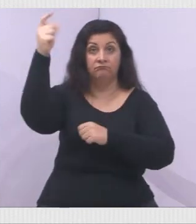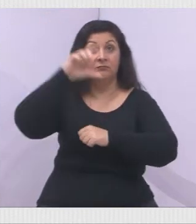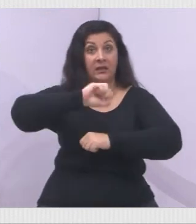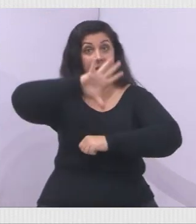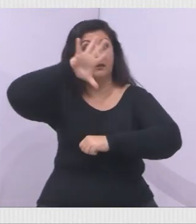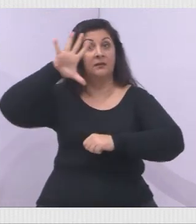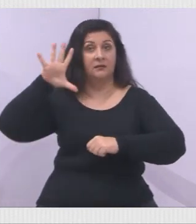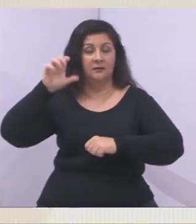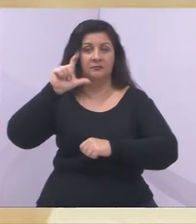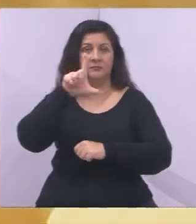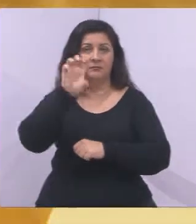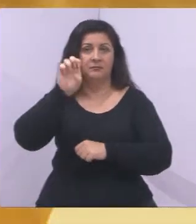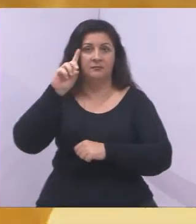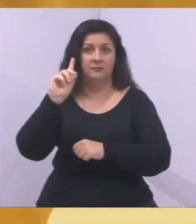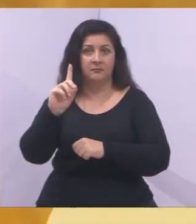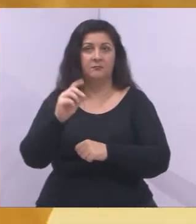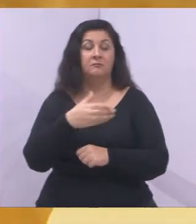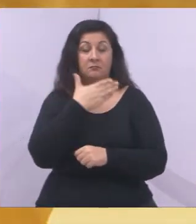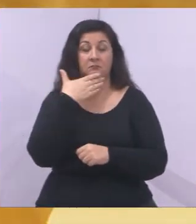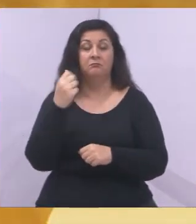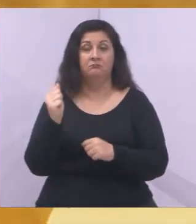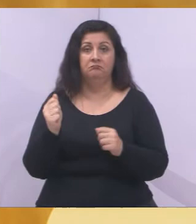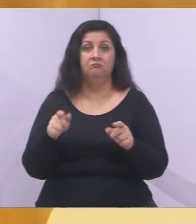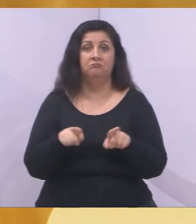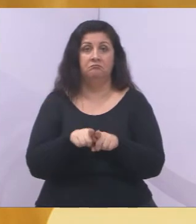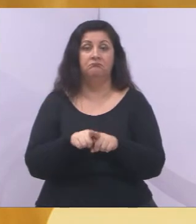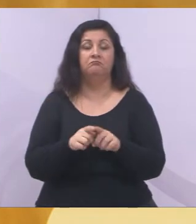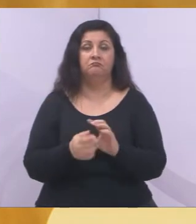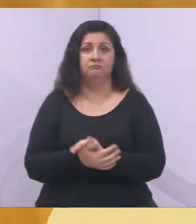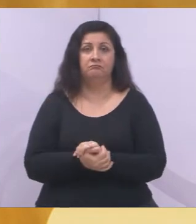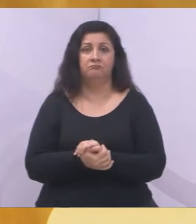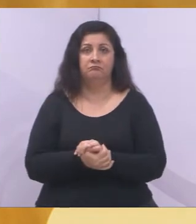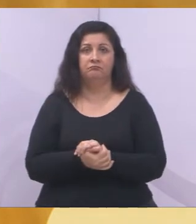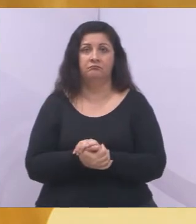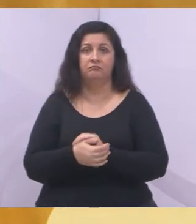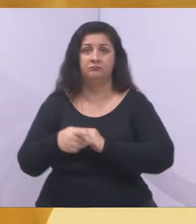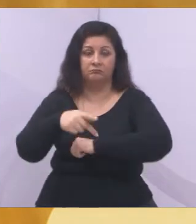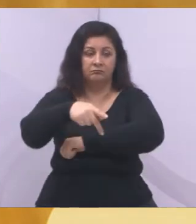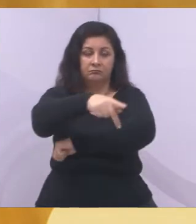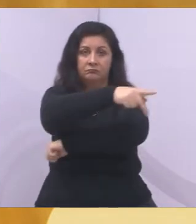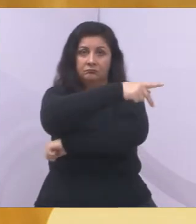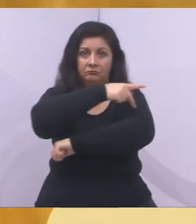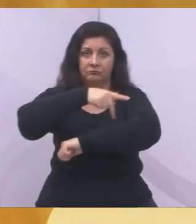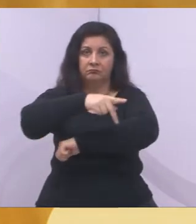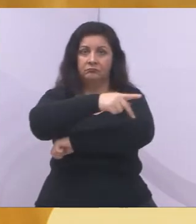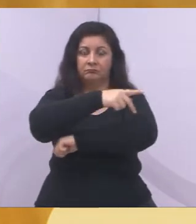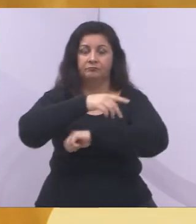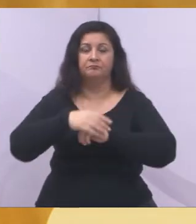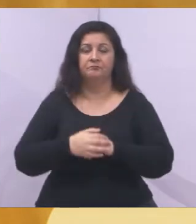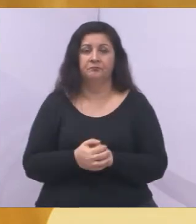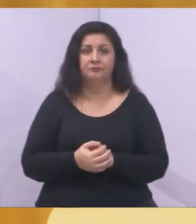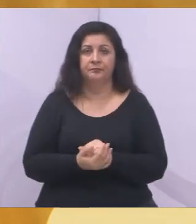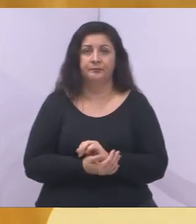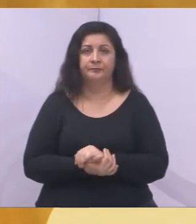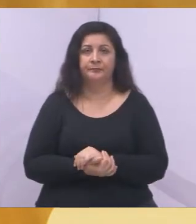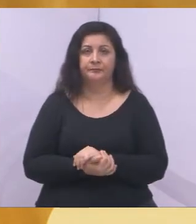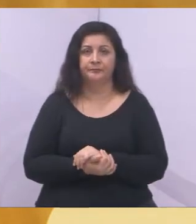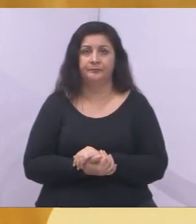de LED, inclusive na praça, melhorou bastante aquela rotatória ali do Jardim do Marquês.